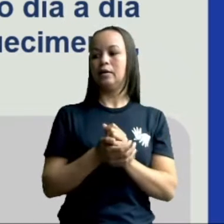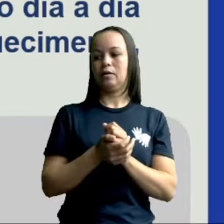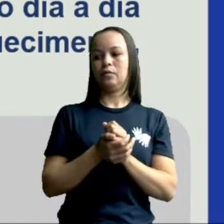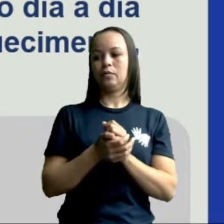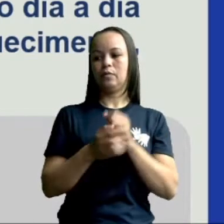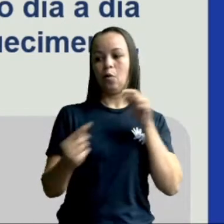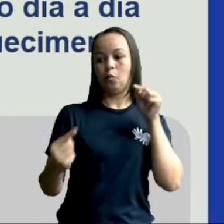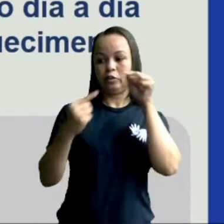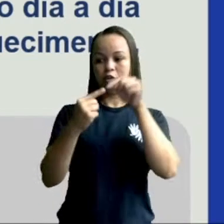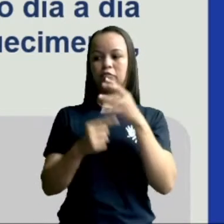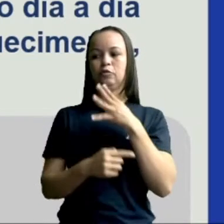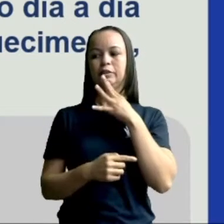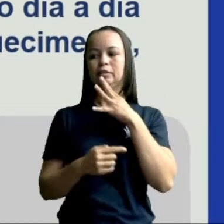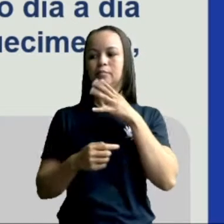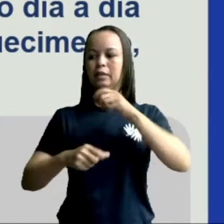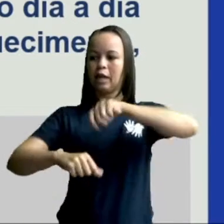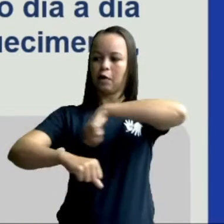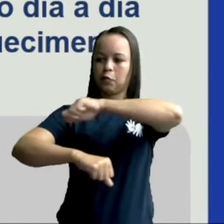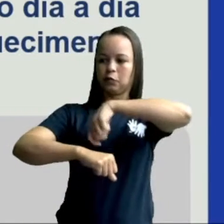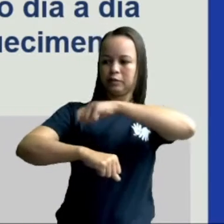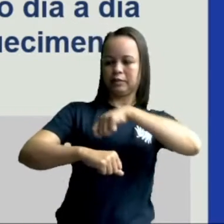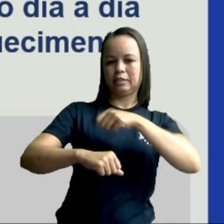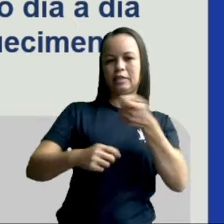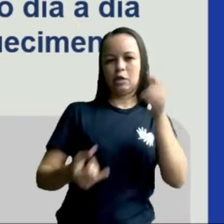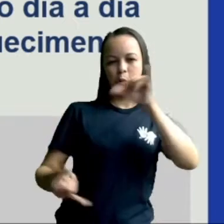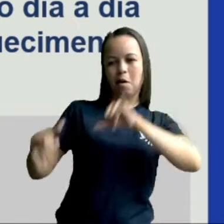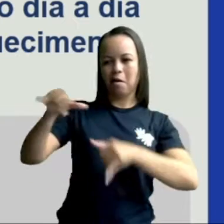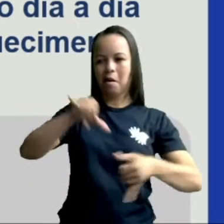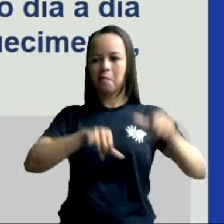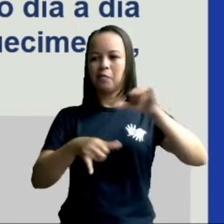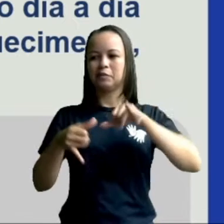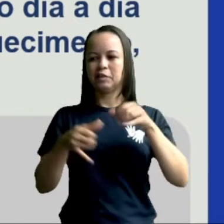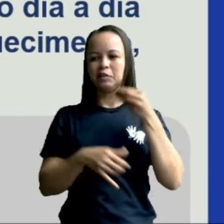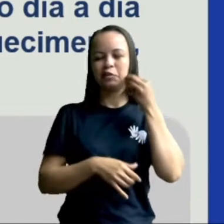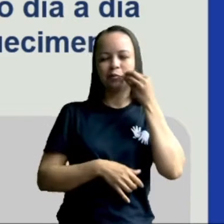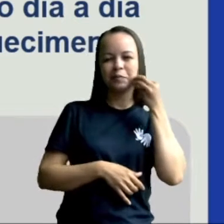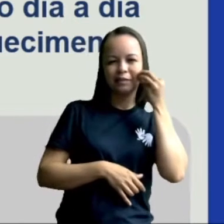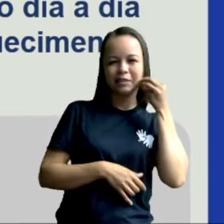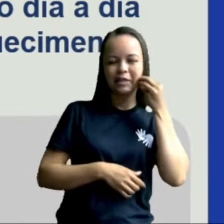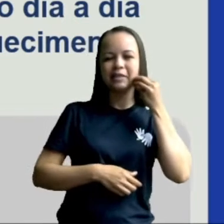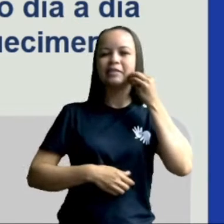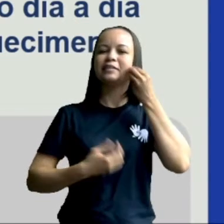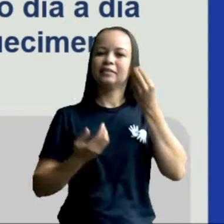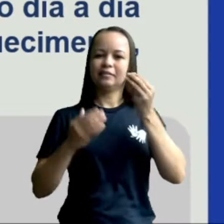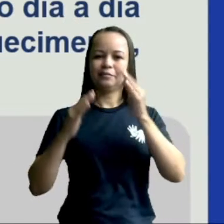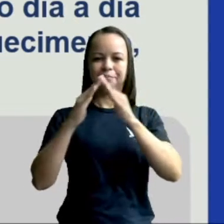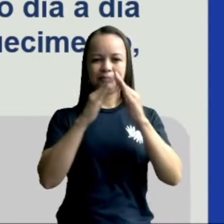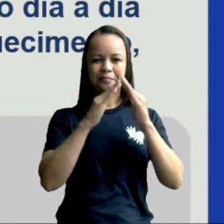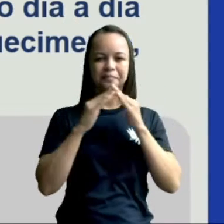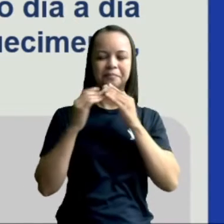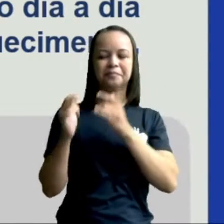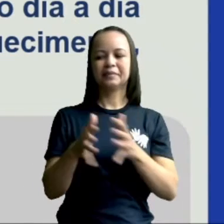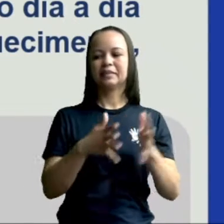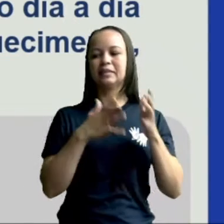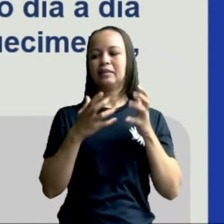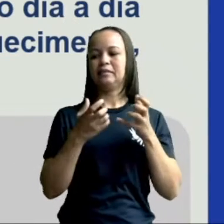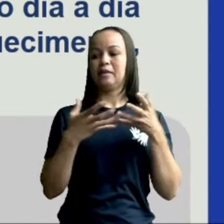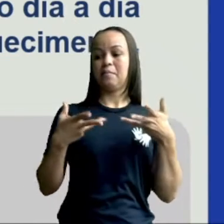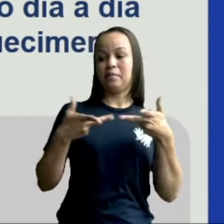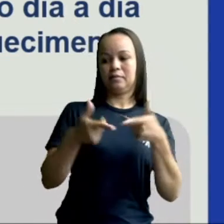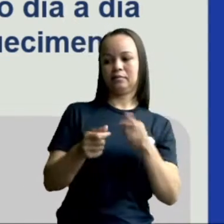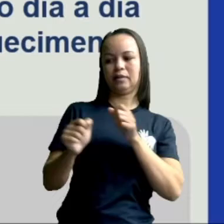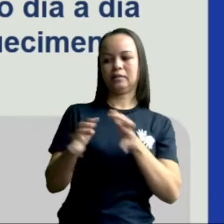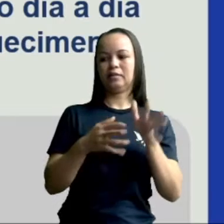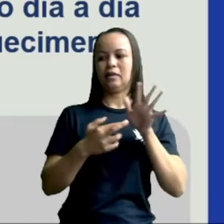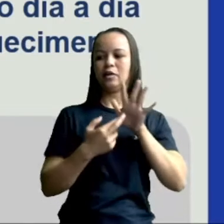é identificar misturas na vida diária, com base em suas propriedades físicas observáveis, reconhecendo